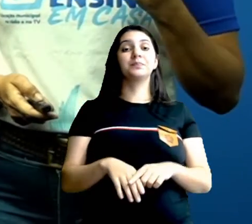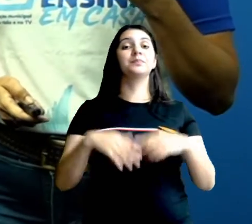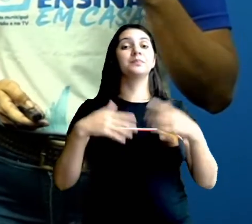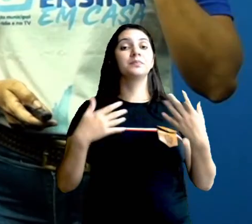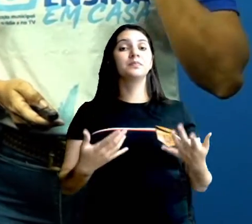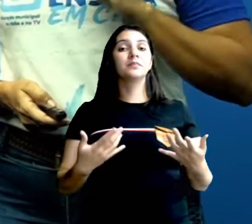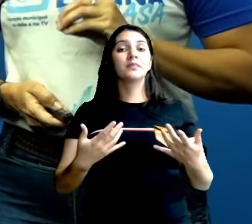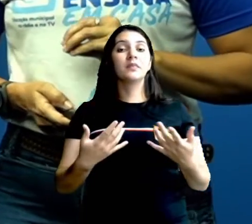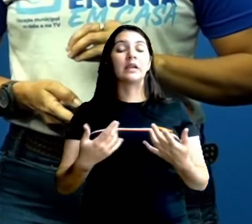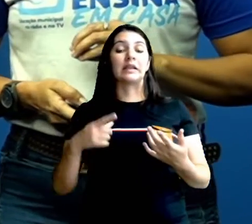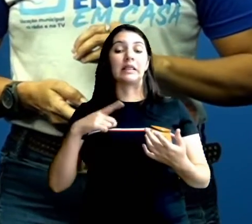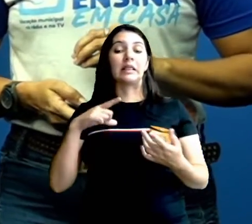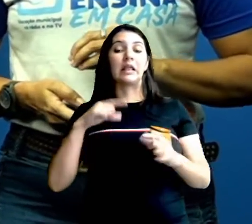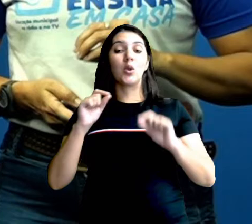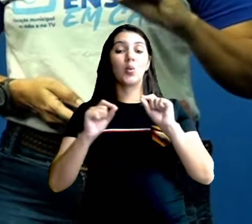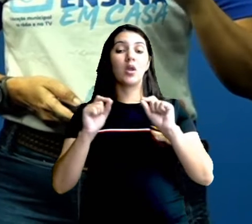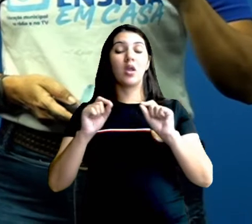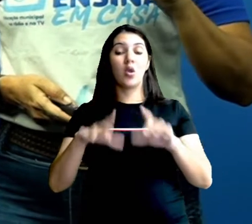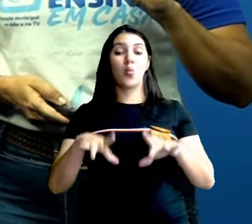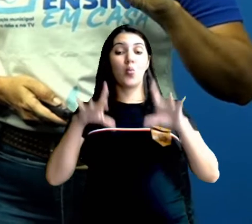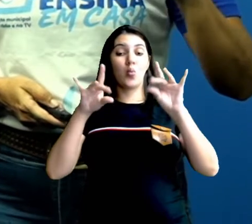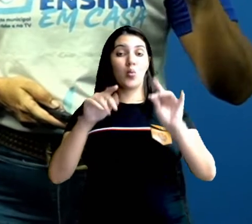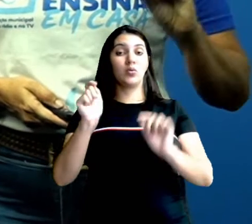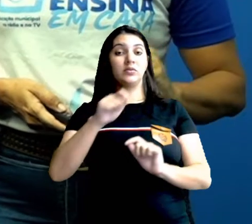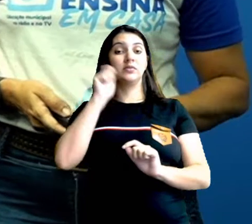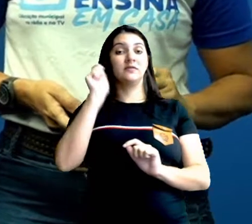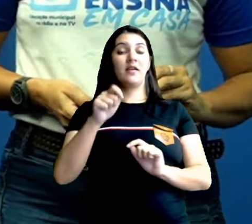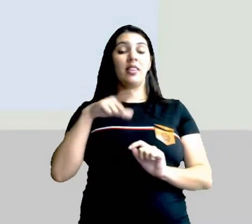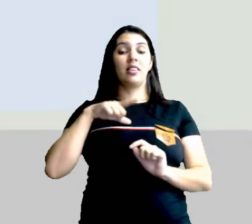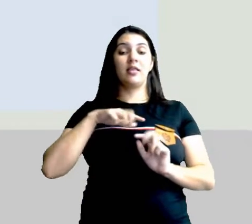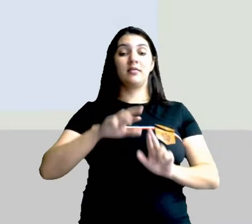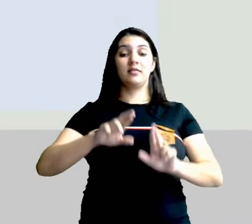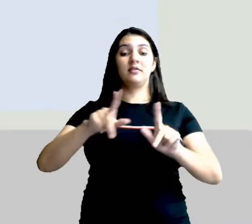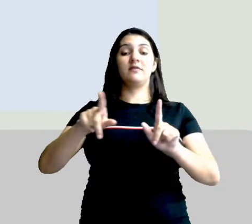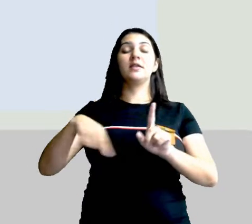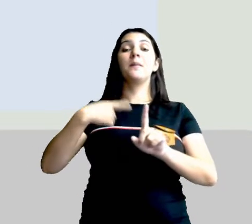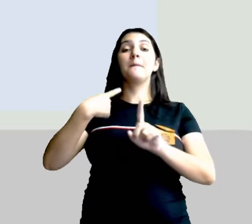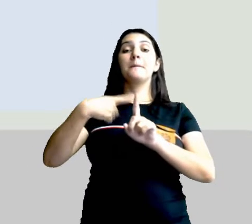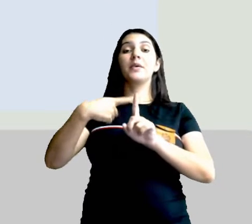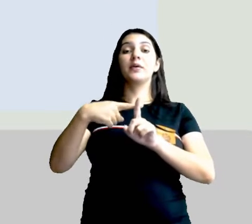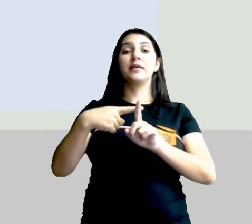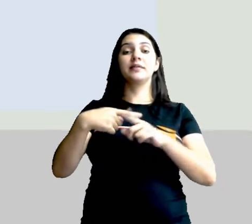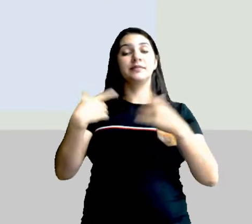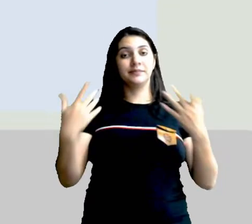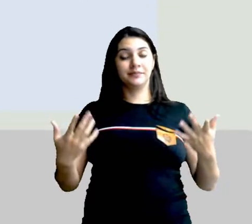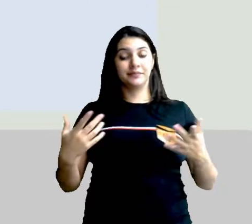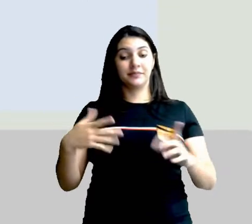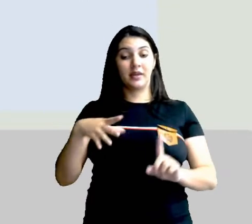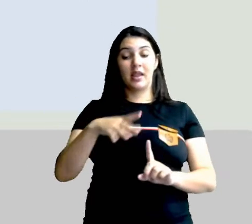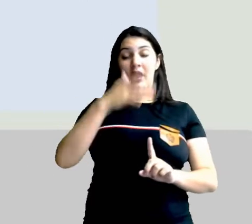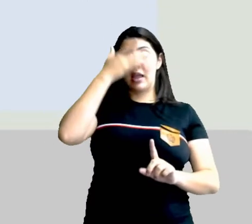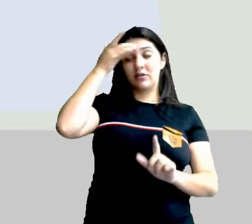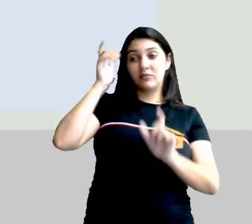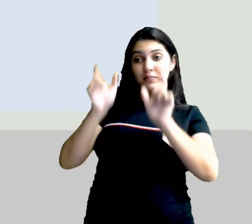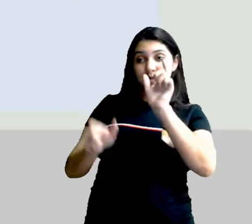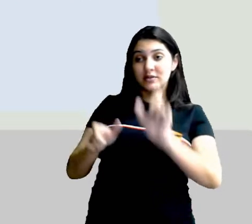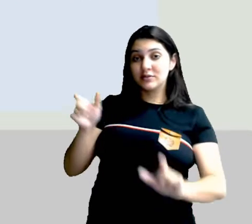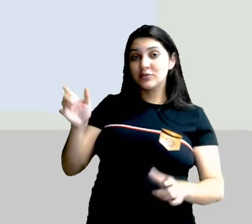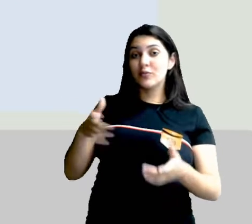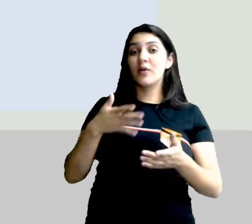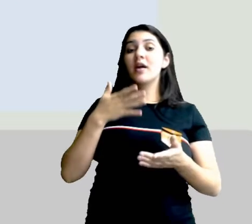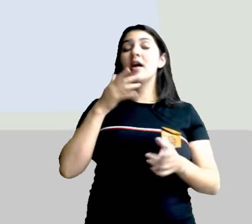E o conto de fadas, ele tem um diferencial. Por quê? Os personagens geralmente